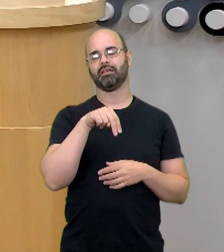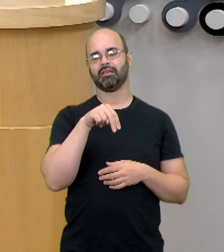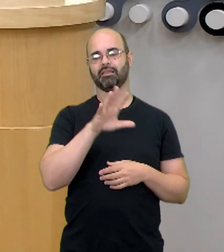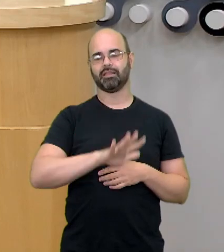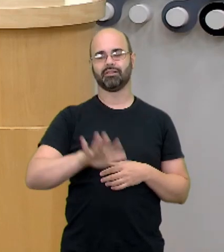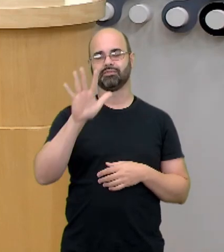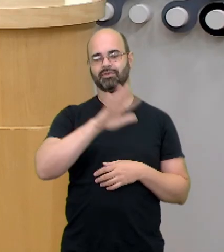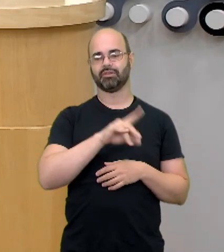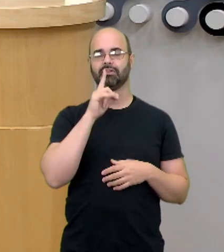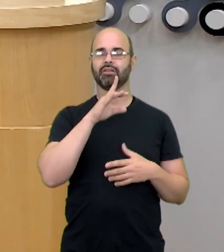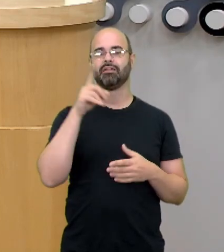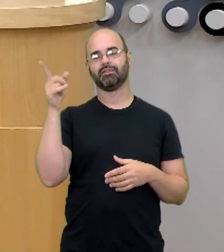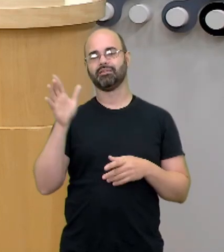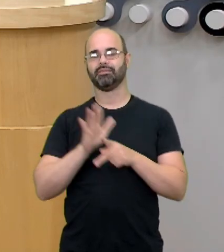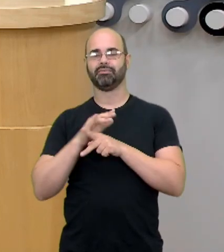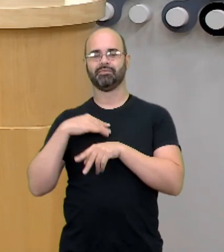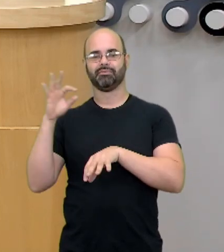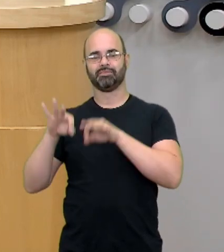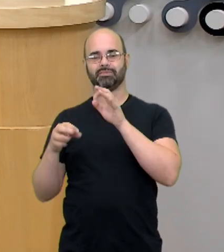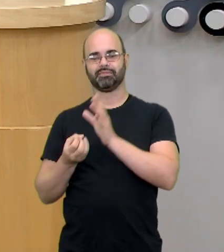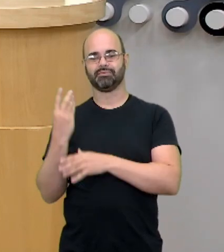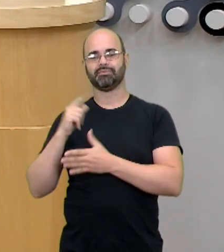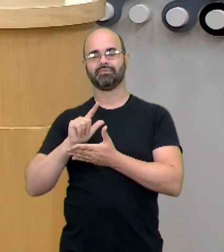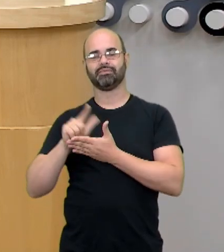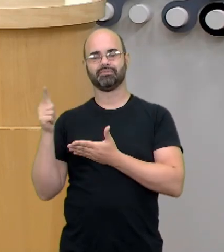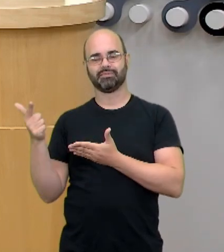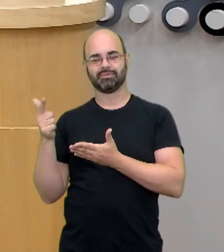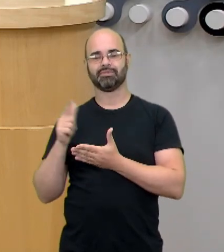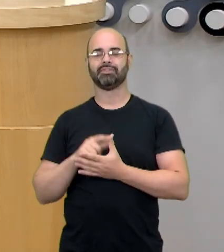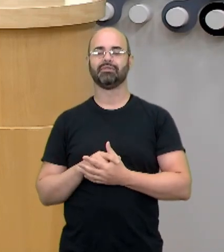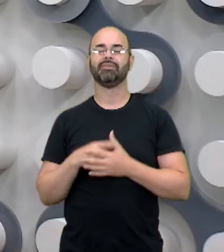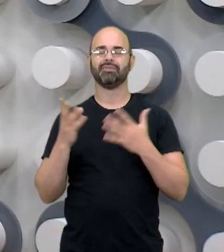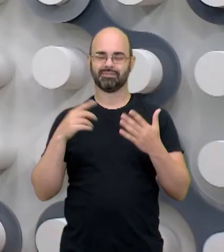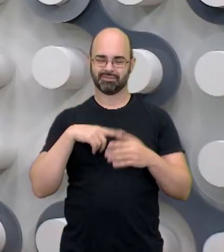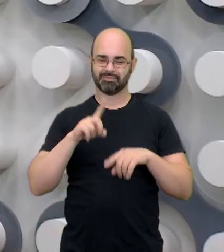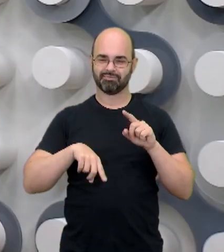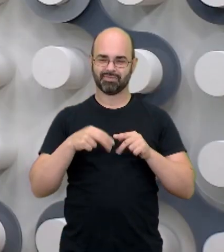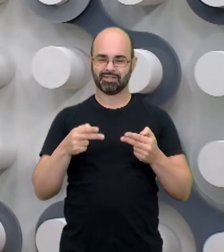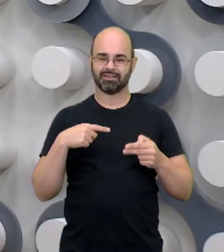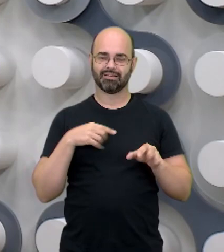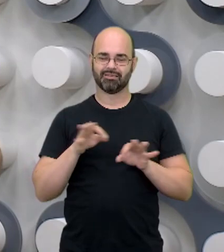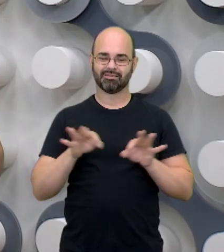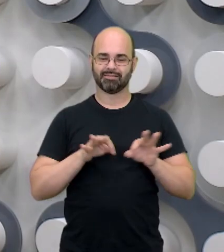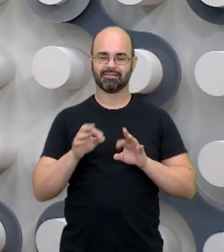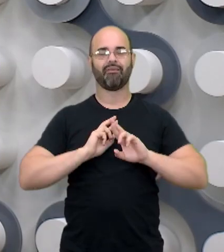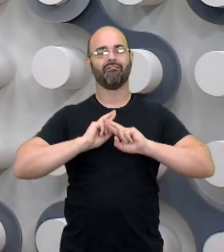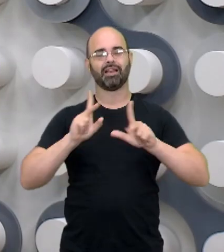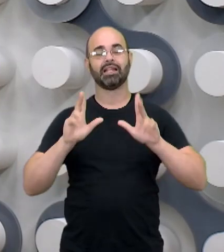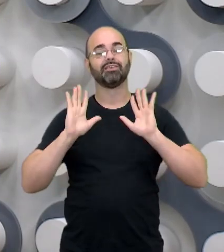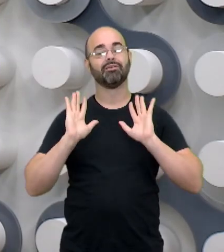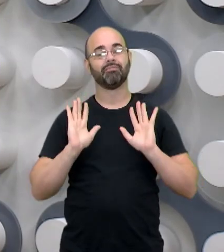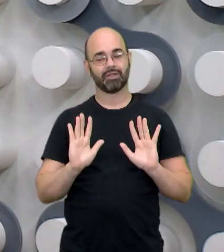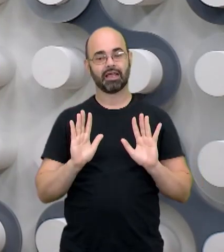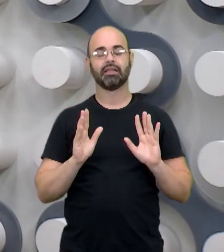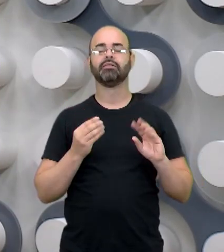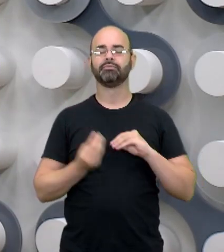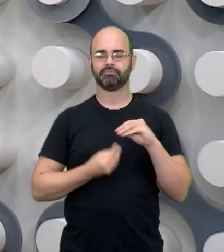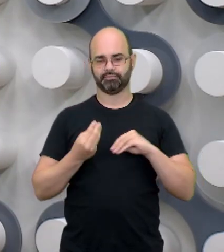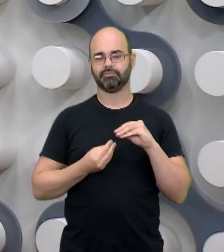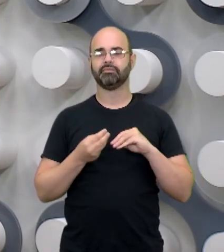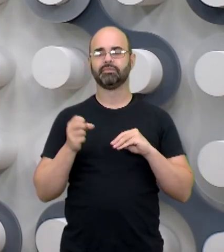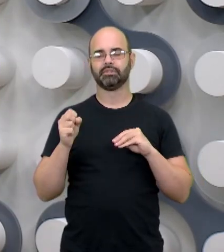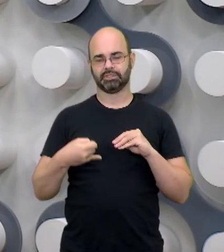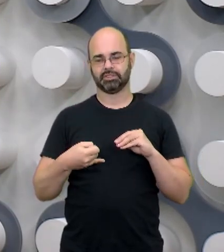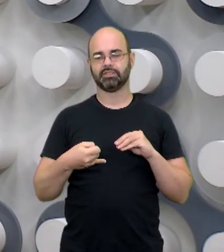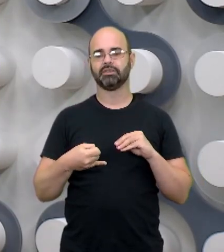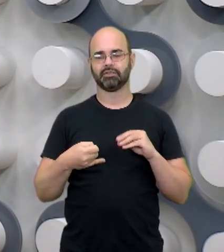do laboratório de produção jornalística. Isso, até a maneira de organizar o caderno, o material é diferente, porém, há essa integração, há esse